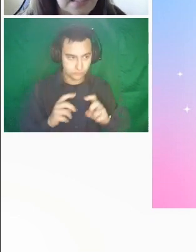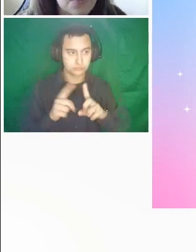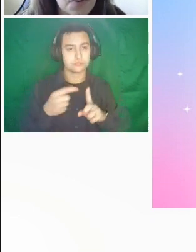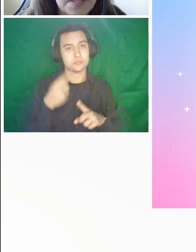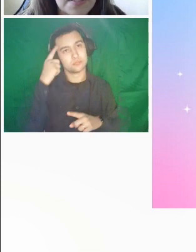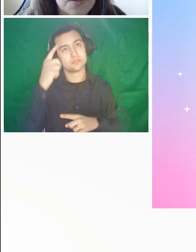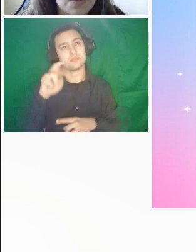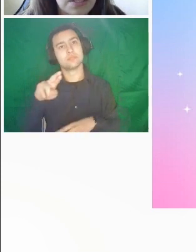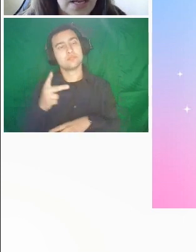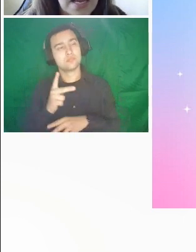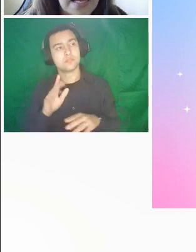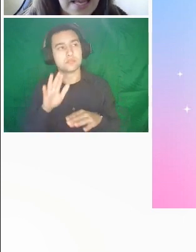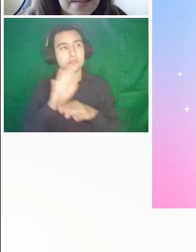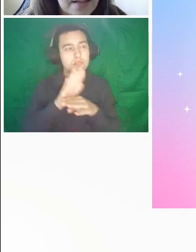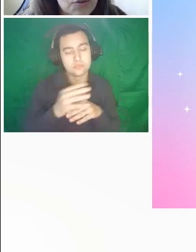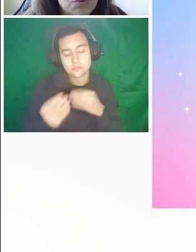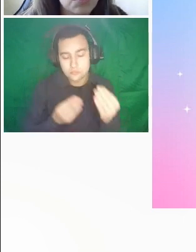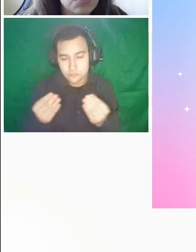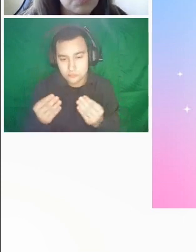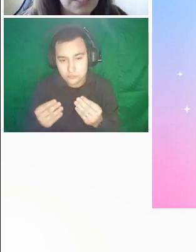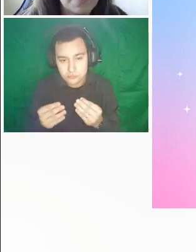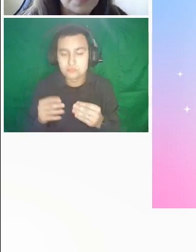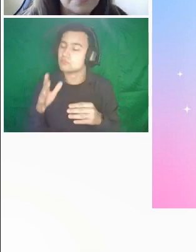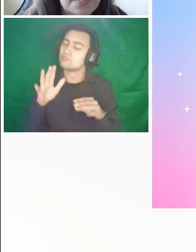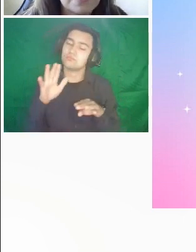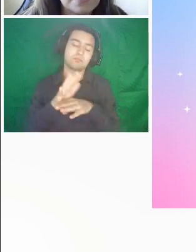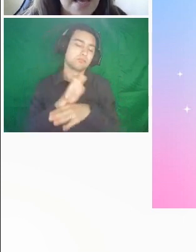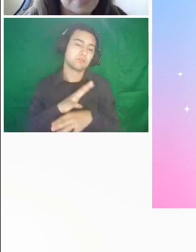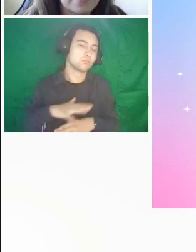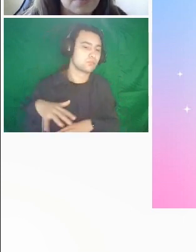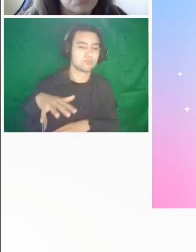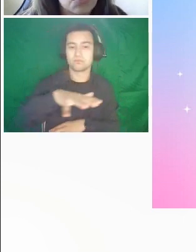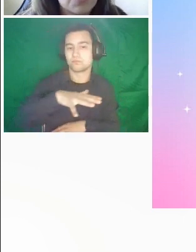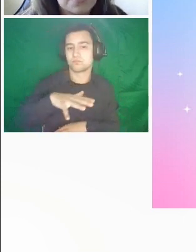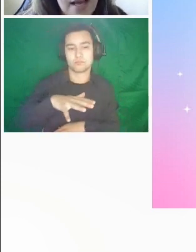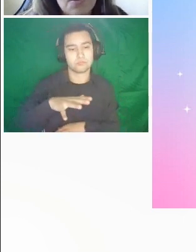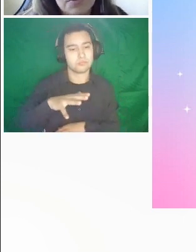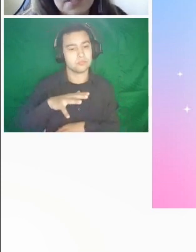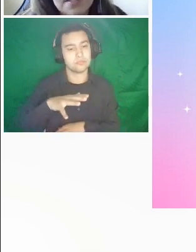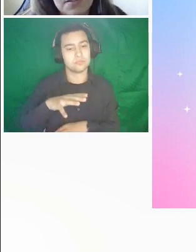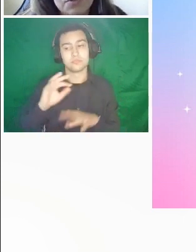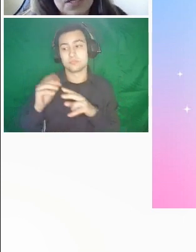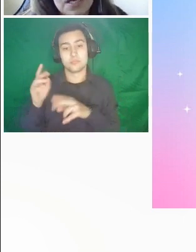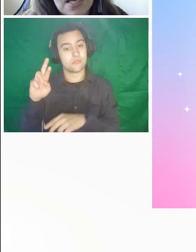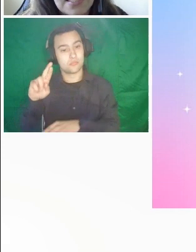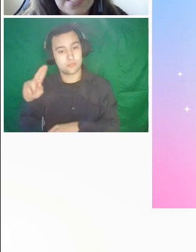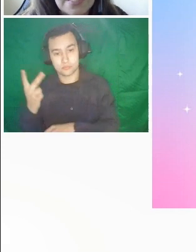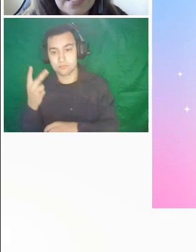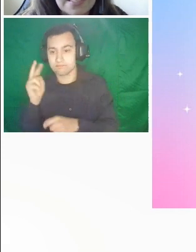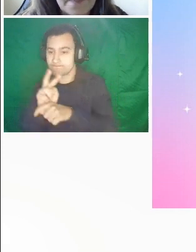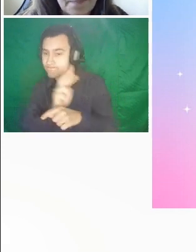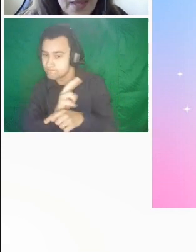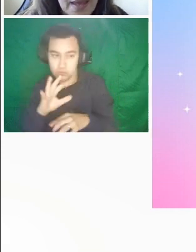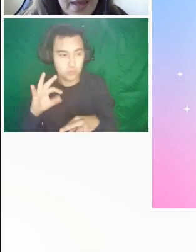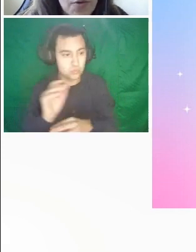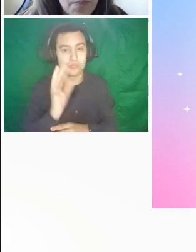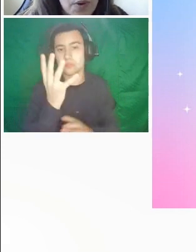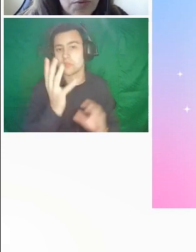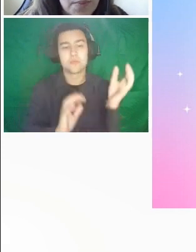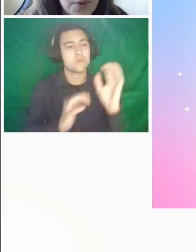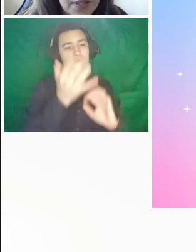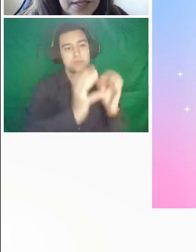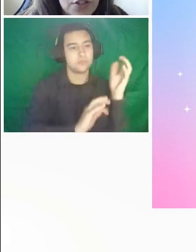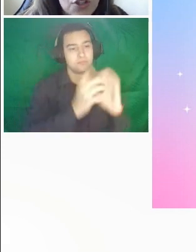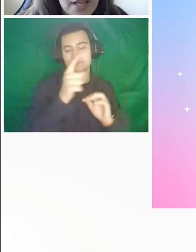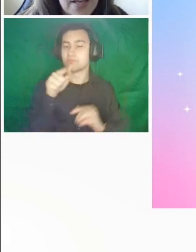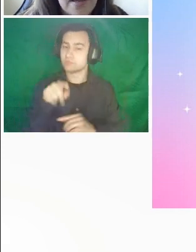entra nessa transformação ele entra em tudo ele precisa Estar atento a tudo que está acontecendo E aí é um